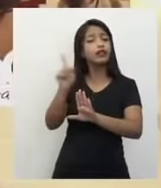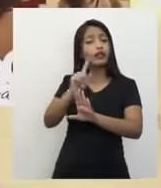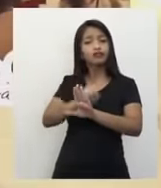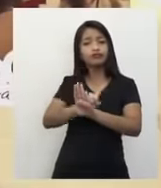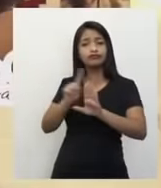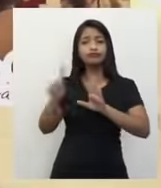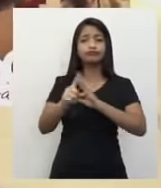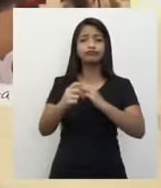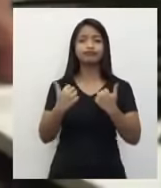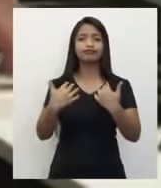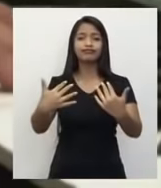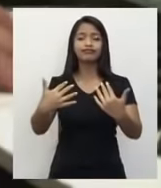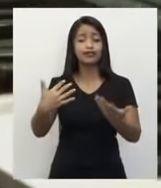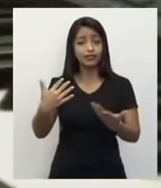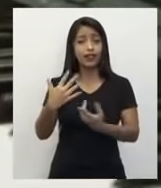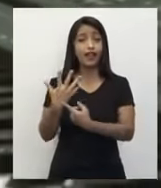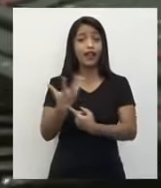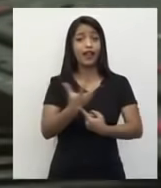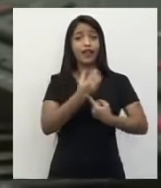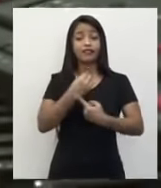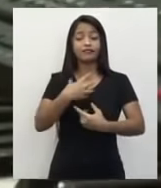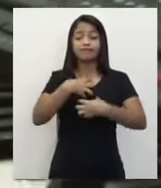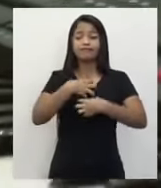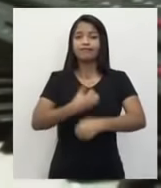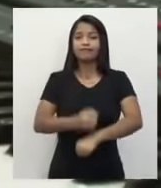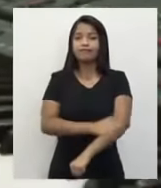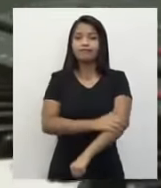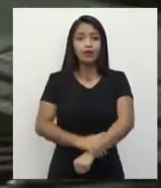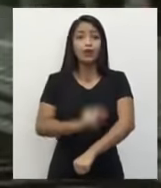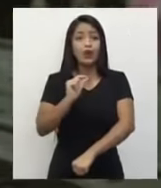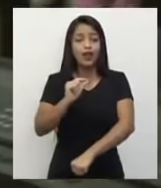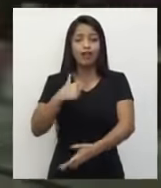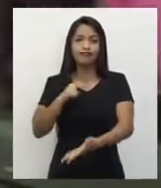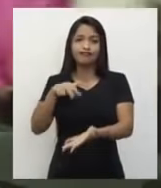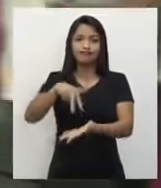estar na arte é você pisar no palco.